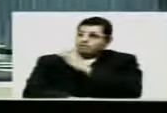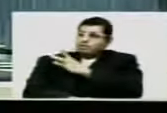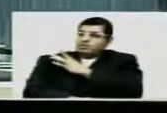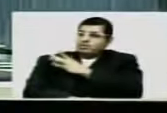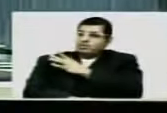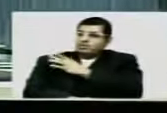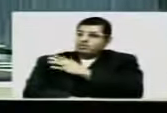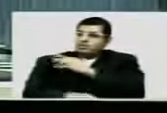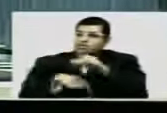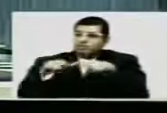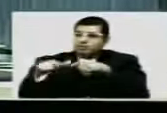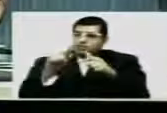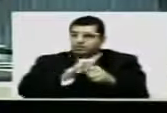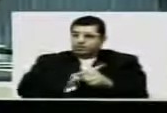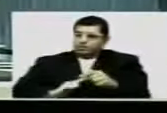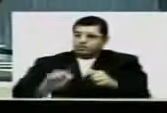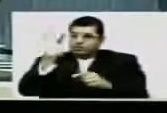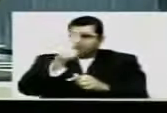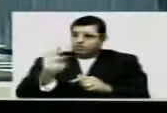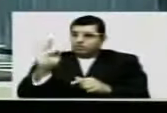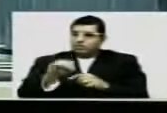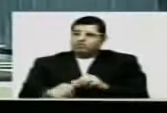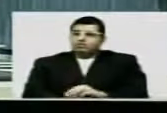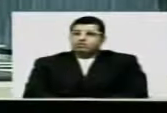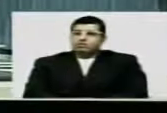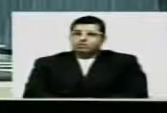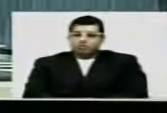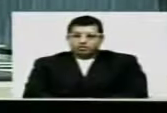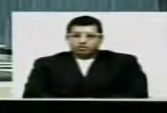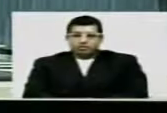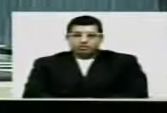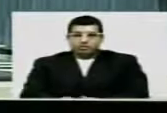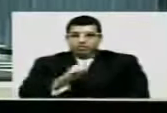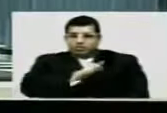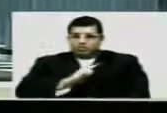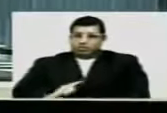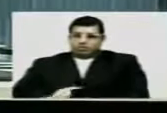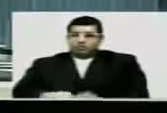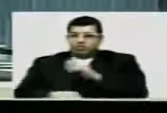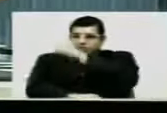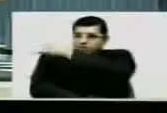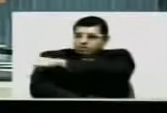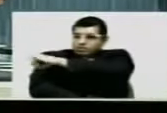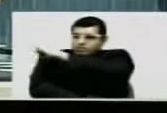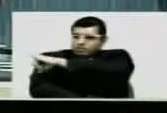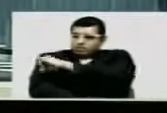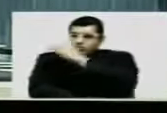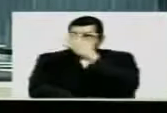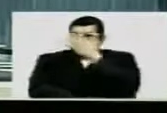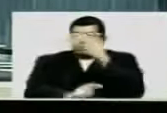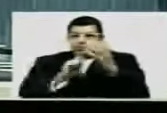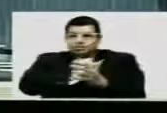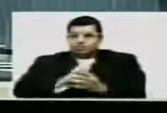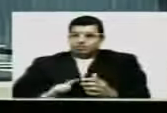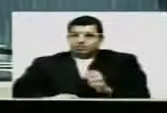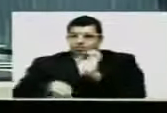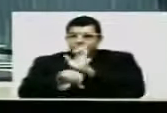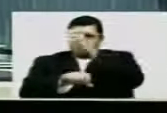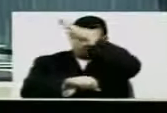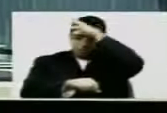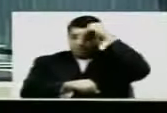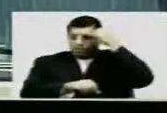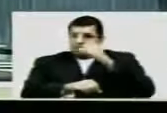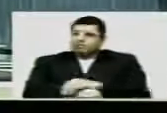de milindrar o governo federal. O governador do Rio de Janeiro, o governador do